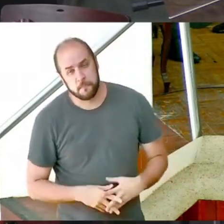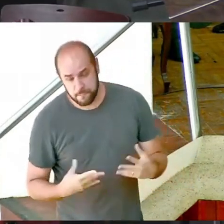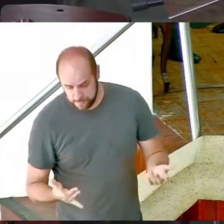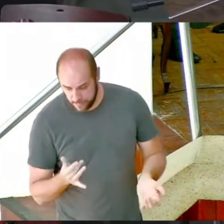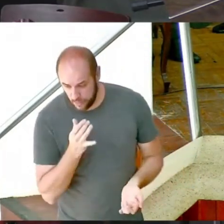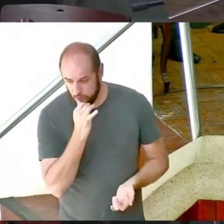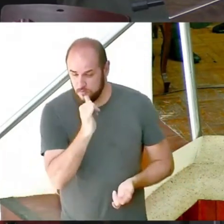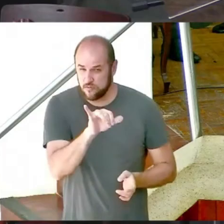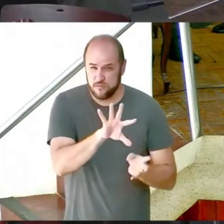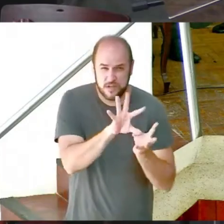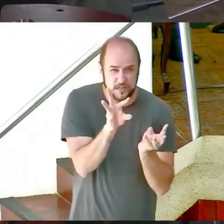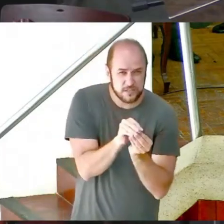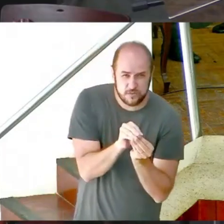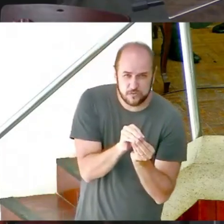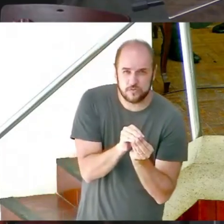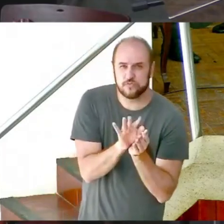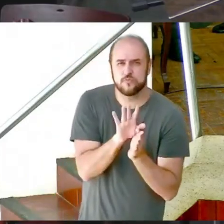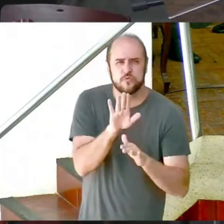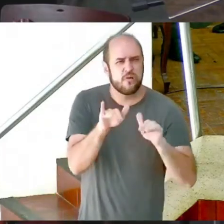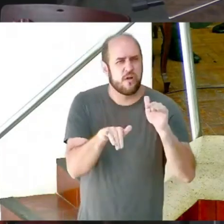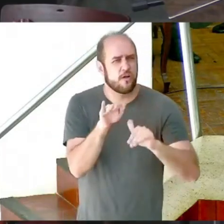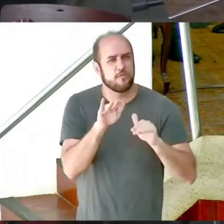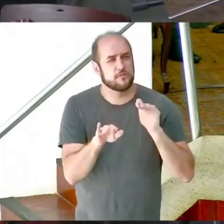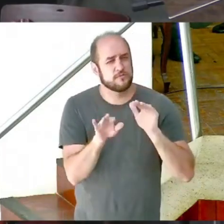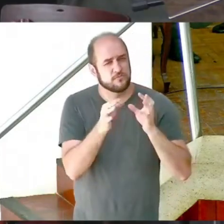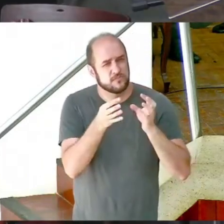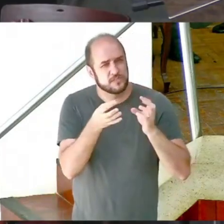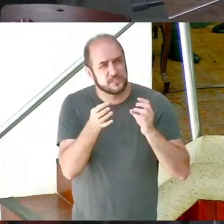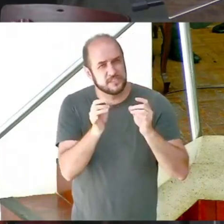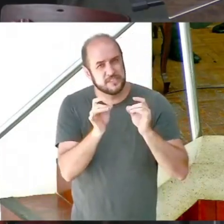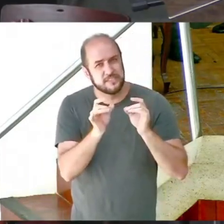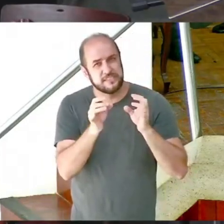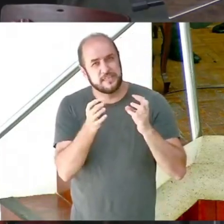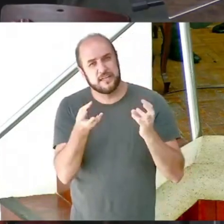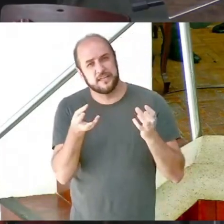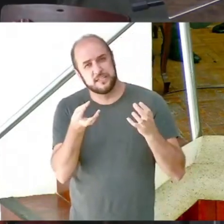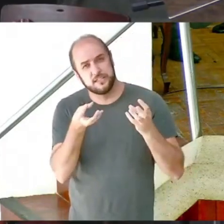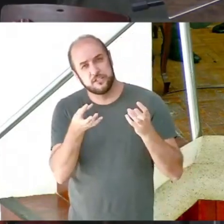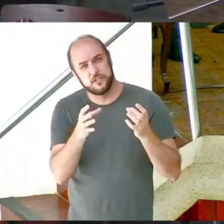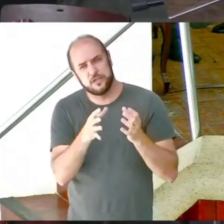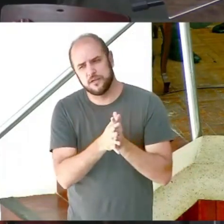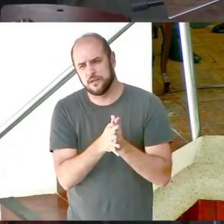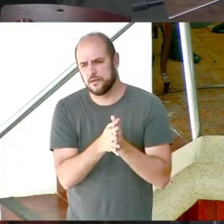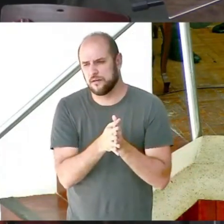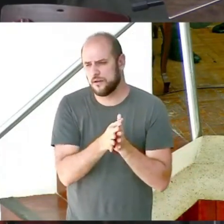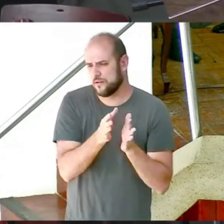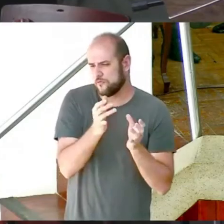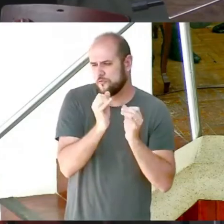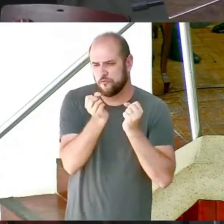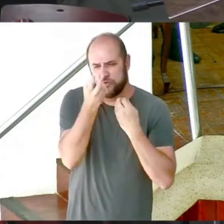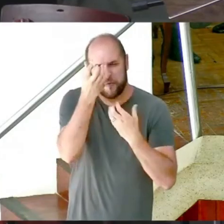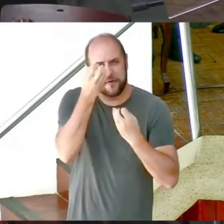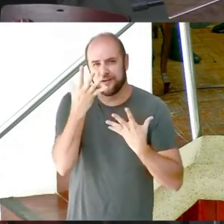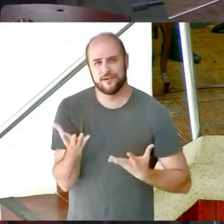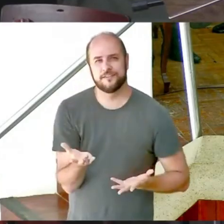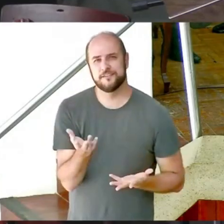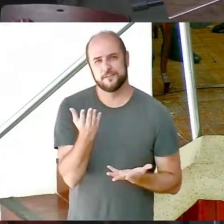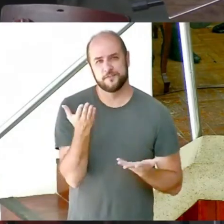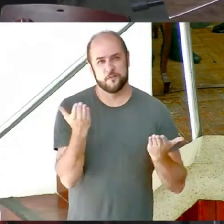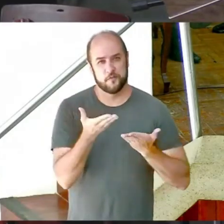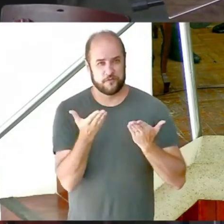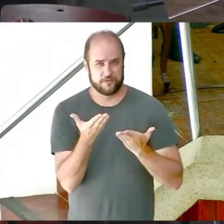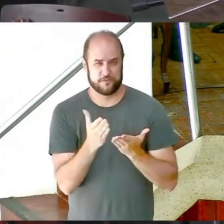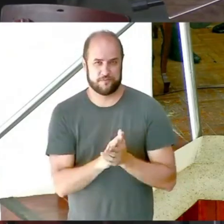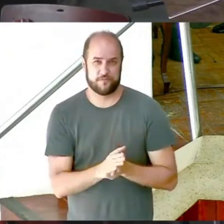pequeno resumo de algumas dicas no boletim de hoje. A hospitalidade e o